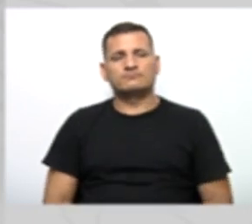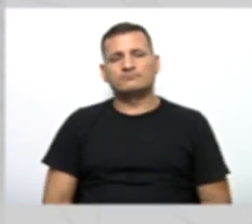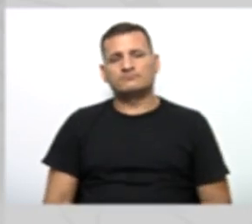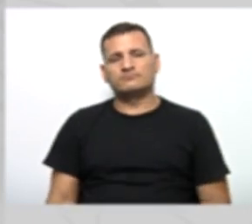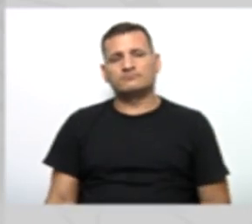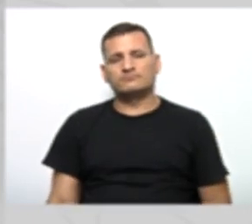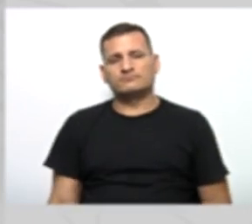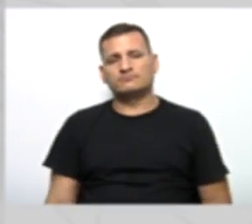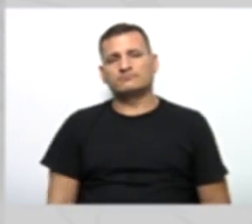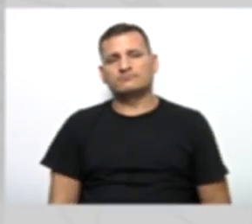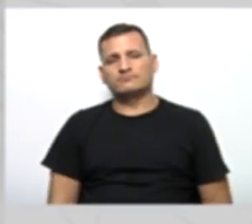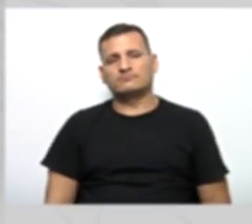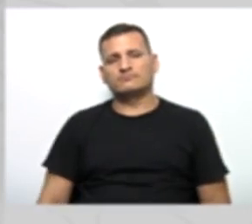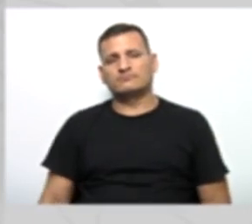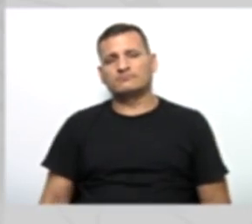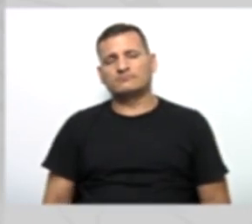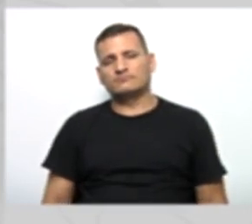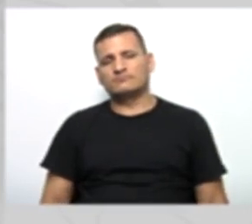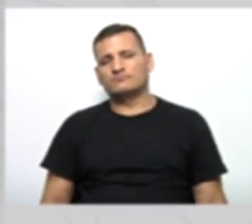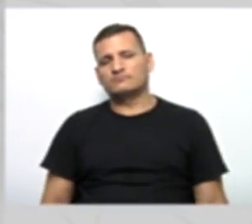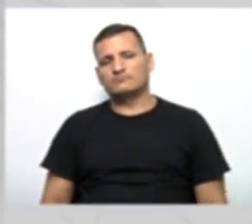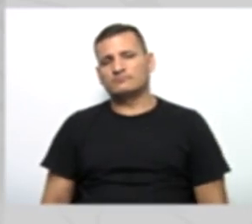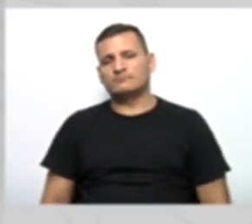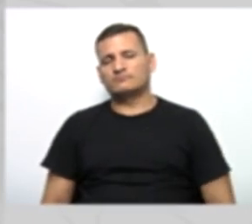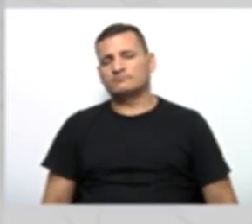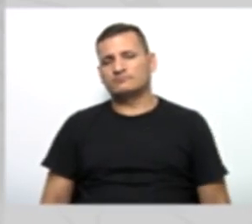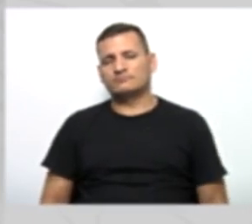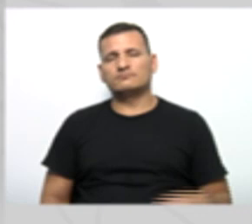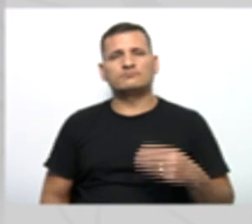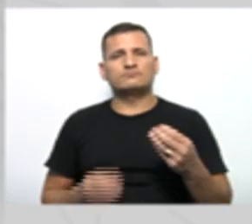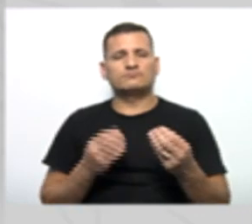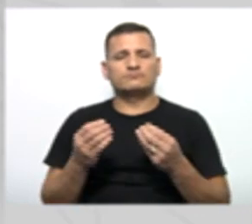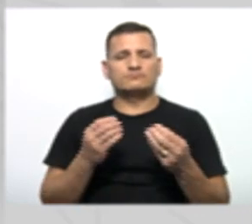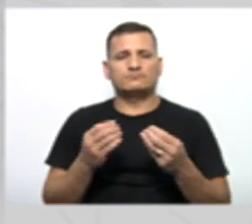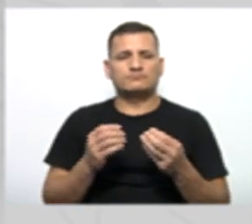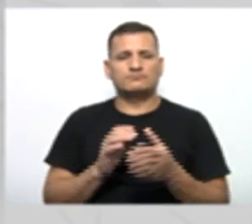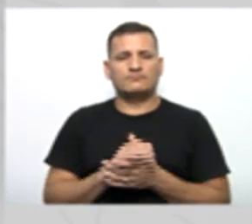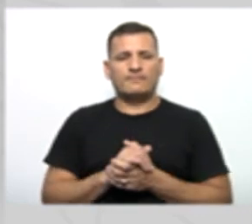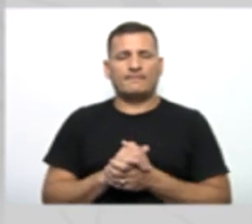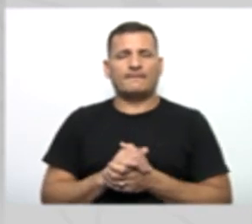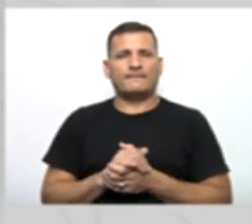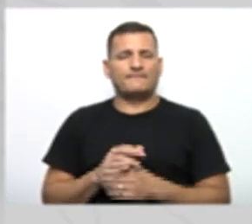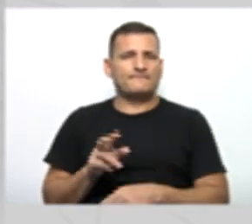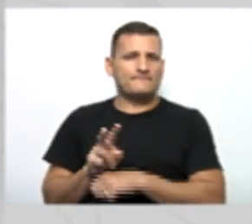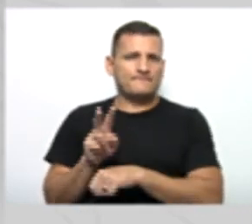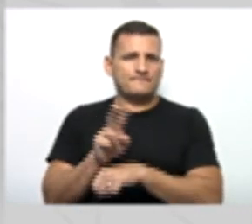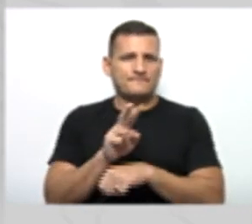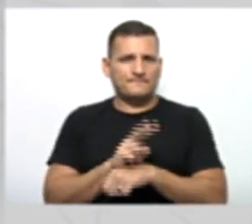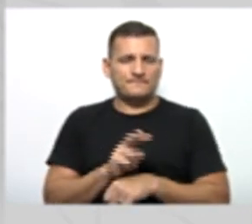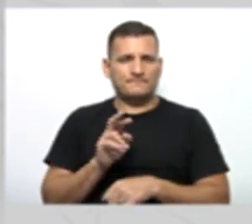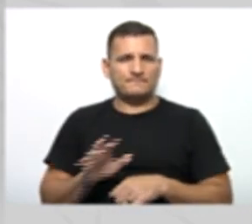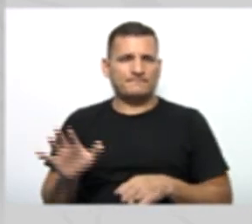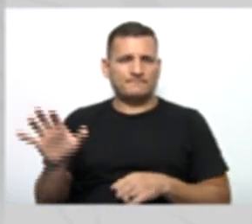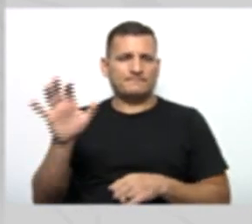Então, para regulamentar a criação de unidades de conservação dessas áreas, desses